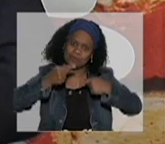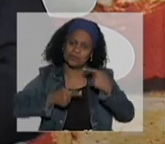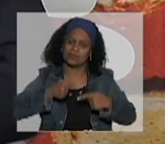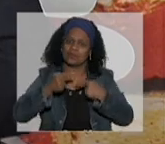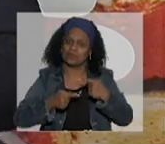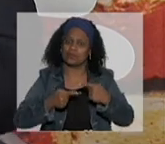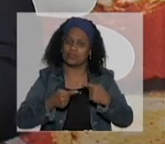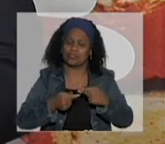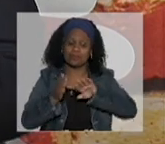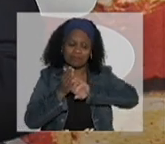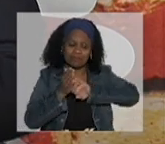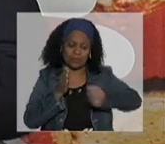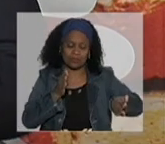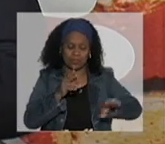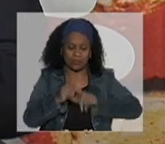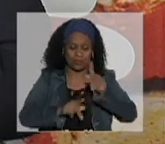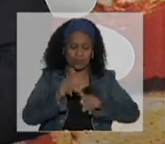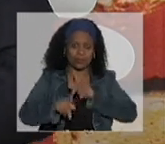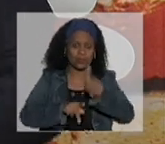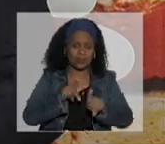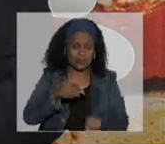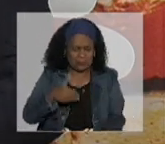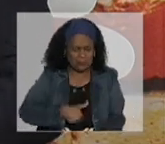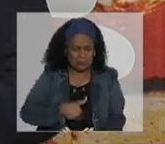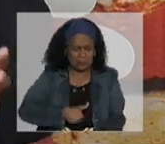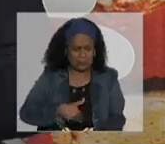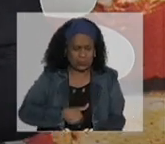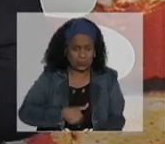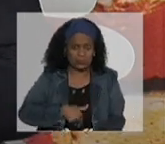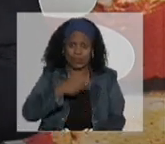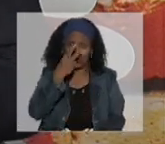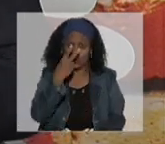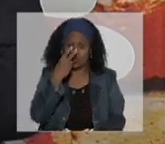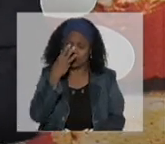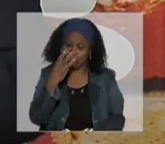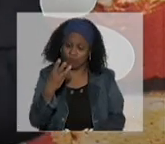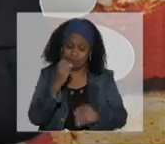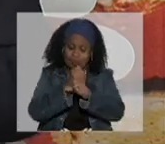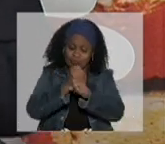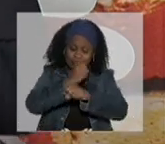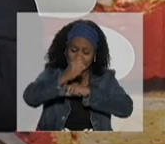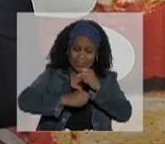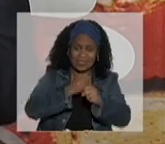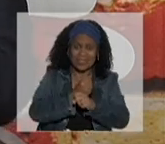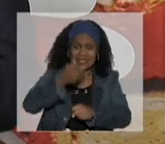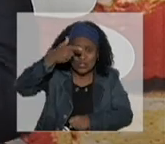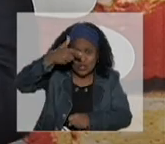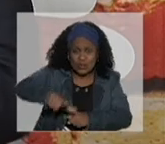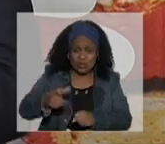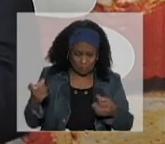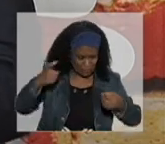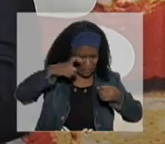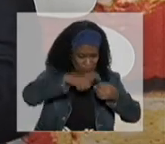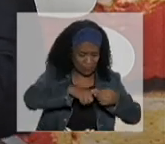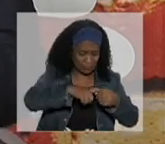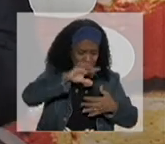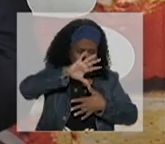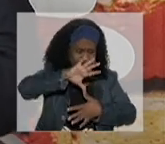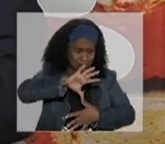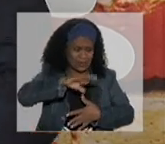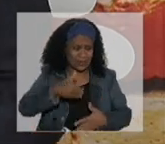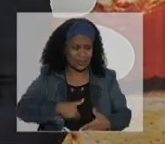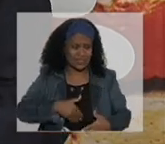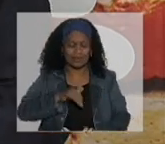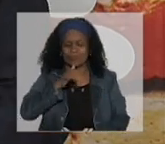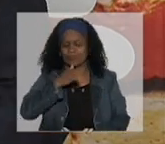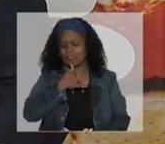públicas duradouras, para tirar a sua população da miséria extrema. Em 2 anos depois, 3 anos depois, nós já estamos de novo sob esse risco. É